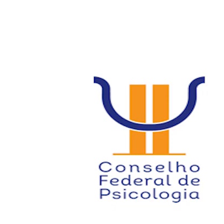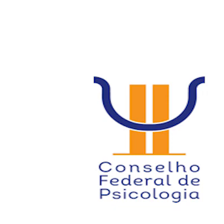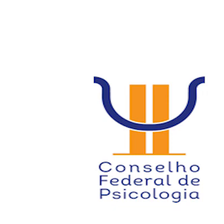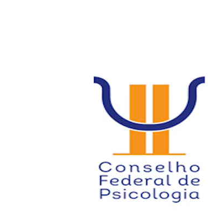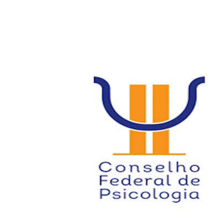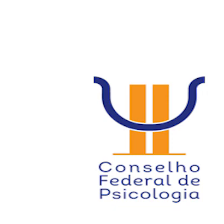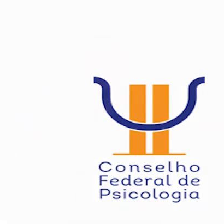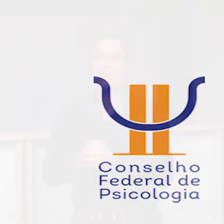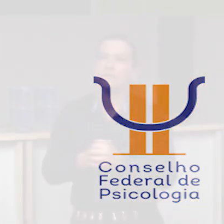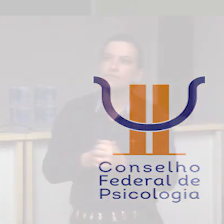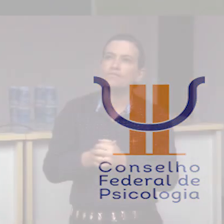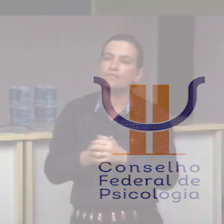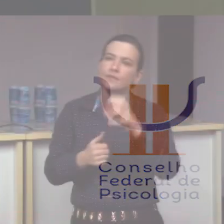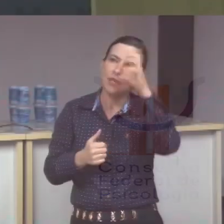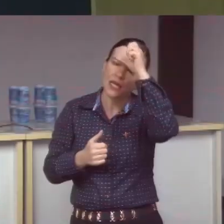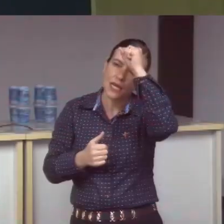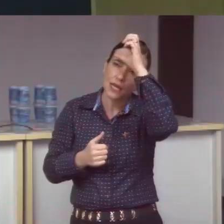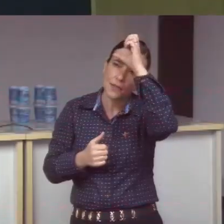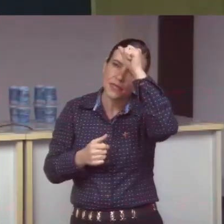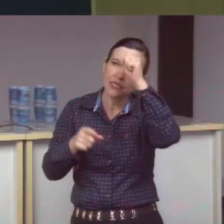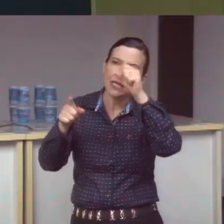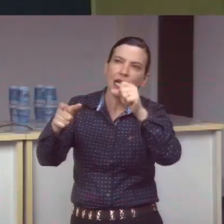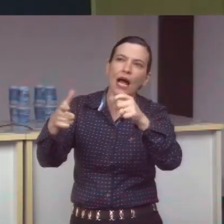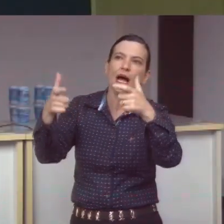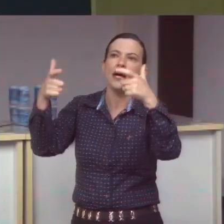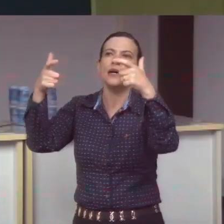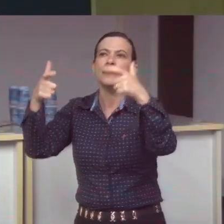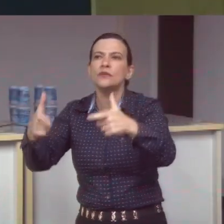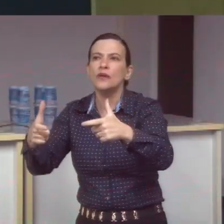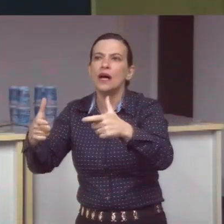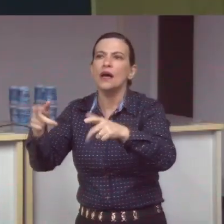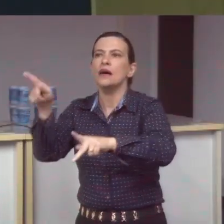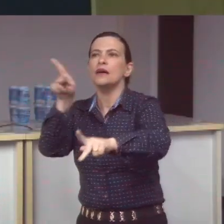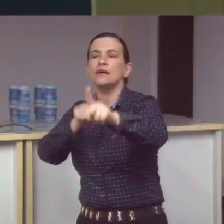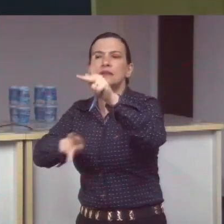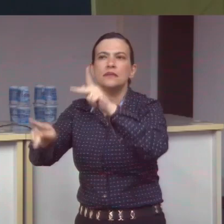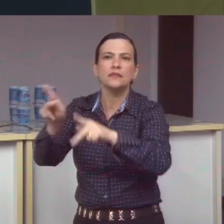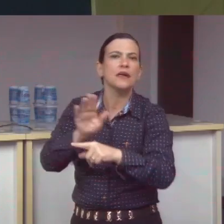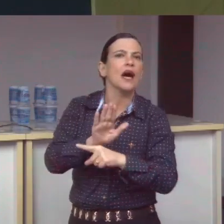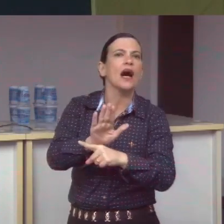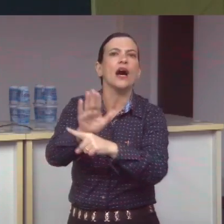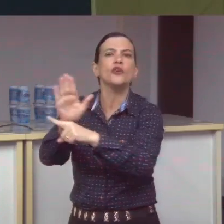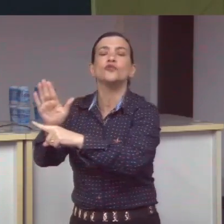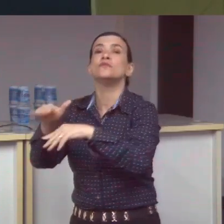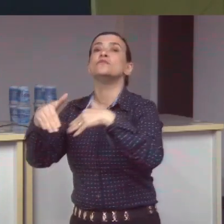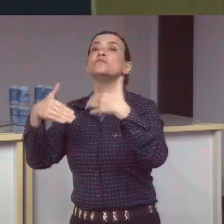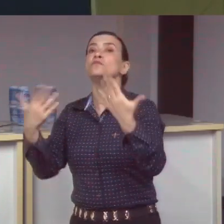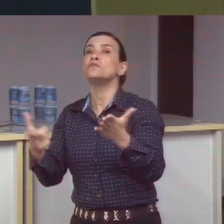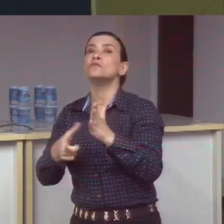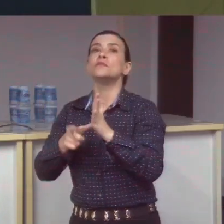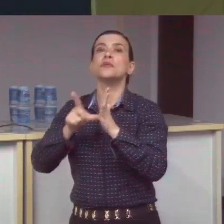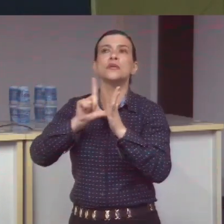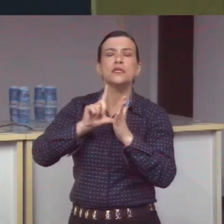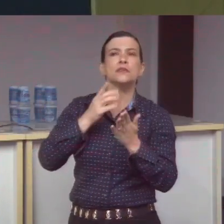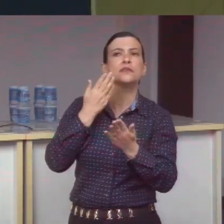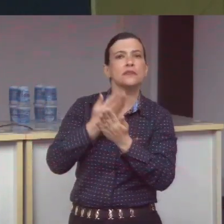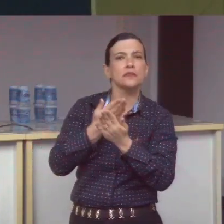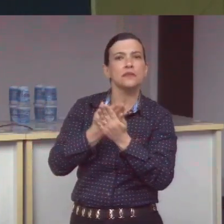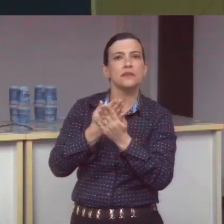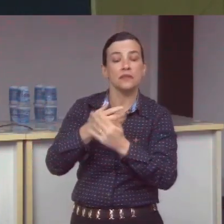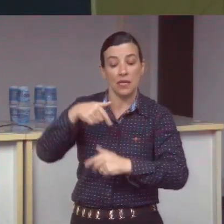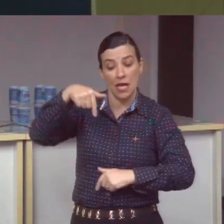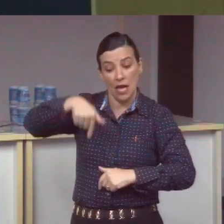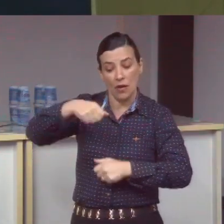práticas que são próprios para cada uma delas. Não é? Estamos trabalhando na nossa agenda para a comissão para este ano